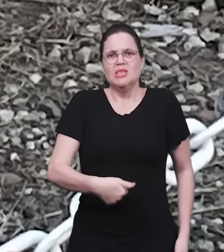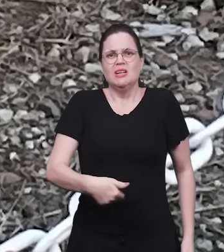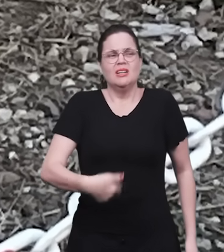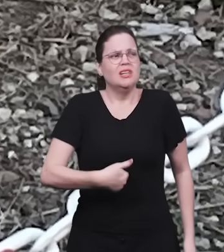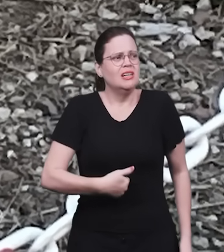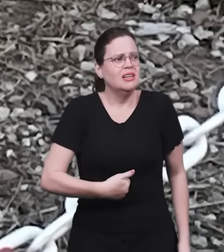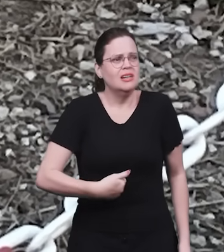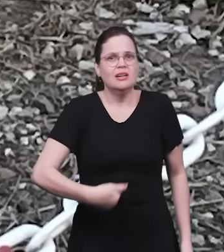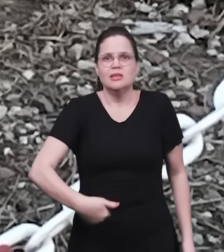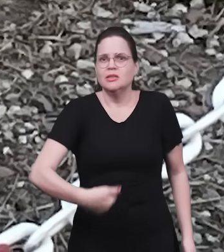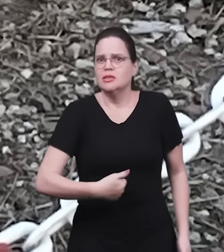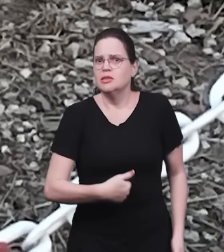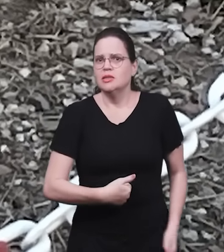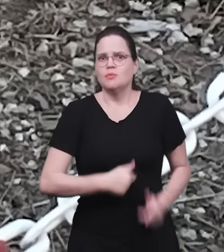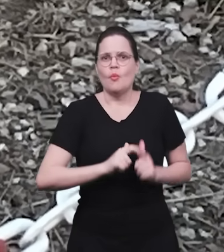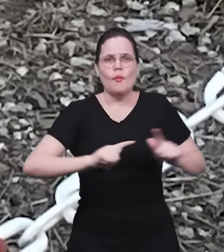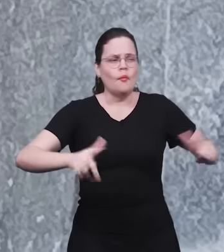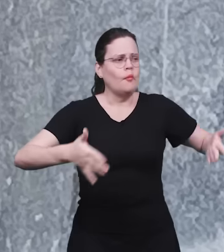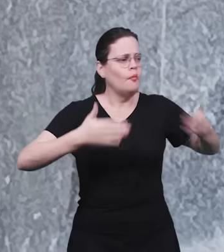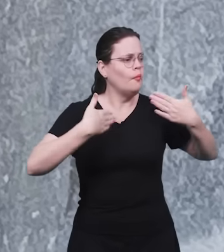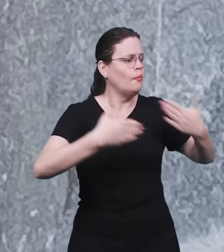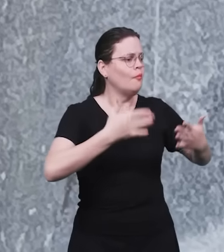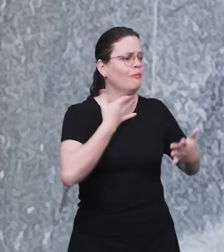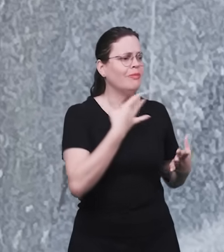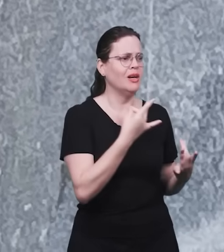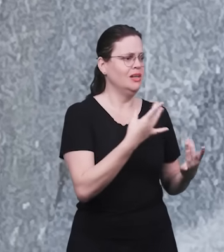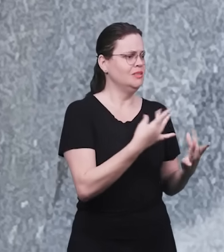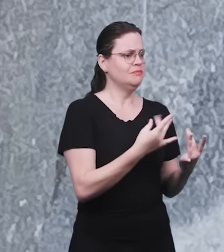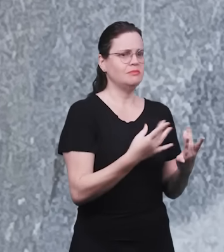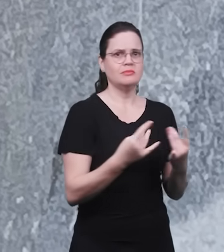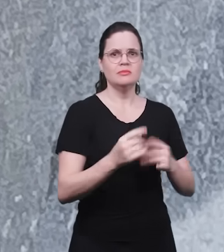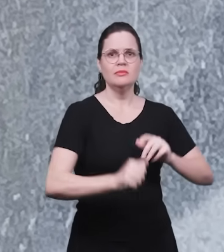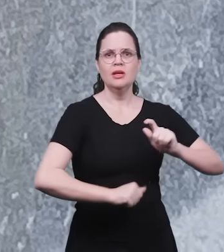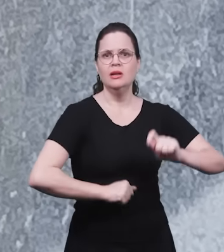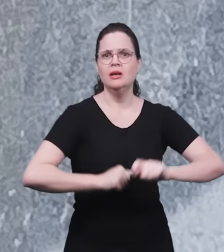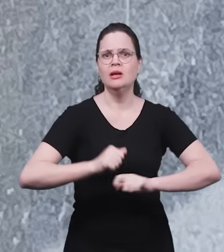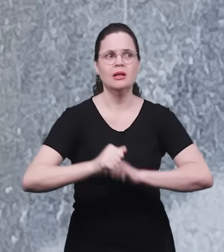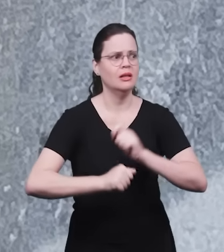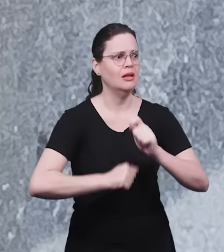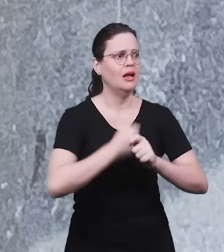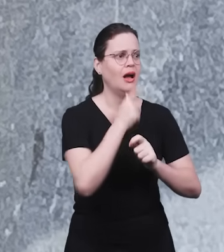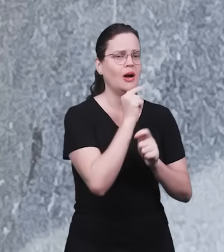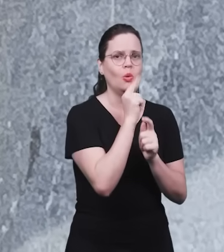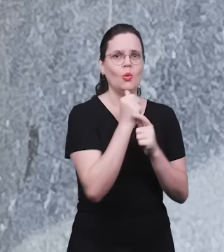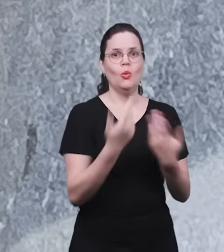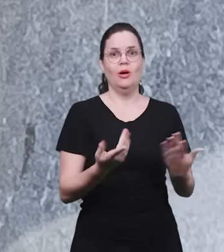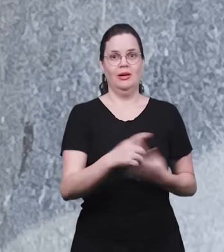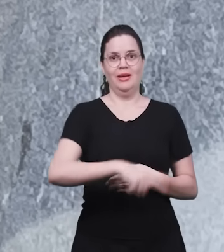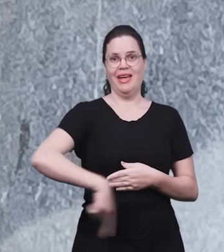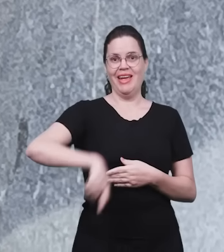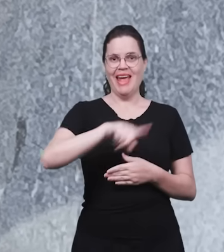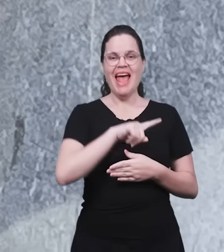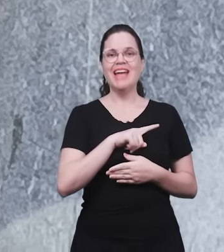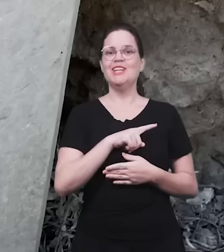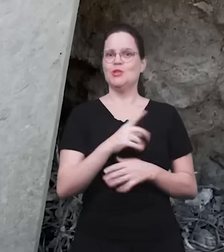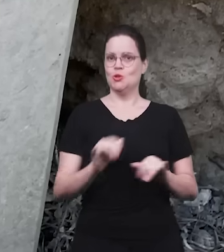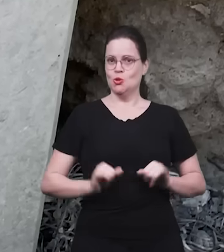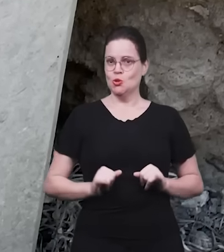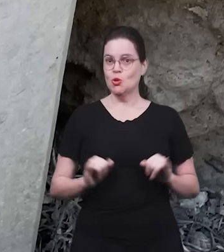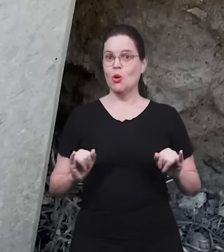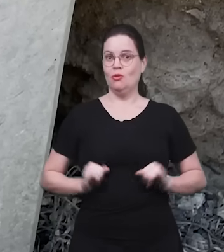desesperados, nos desertos, nas montanhas, escondidos. Aí o que diz a palavra? Homens que o mundo não era digno.